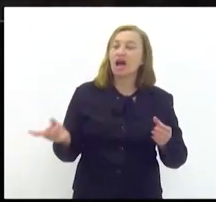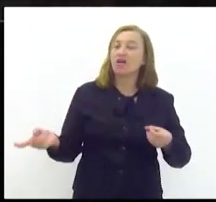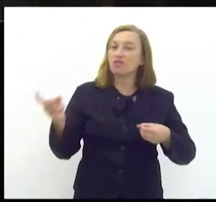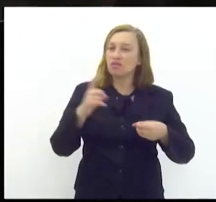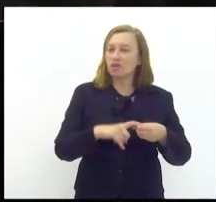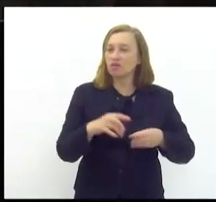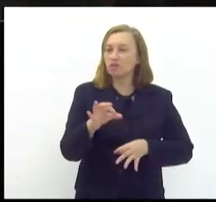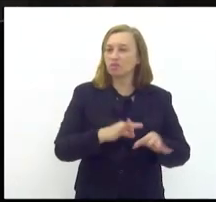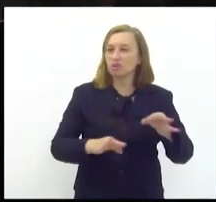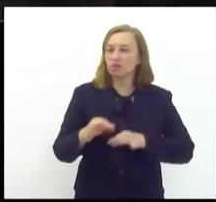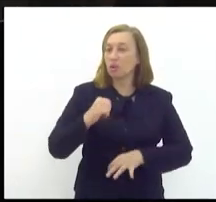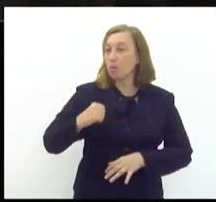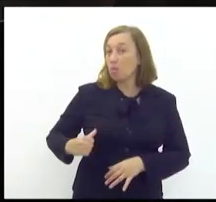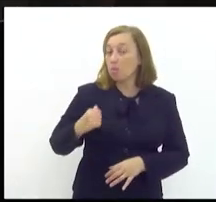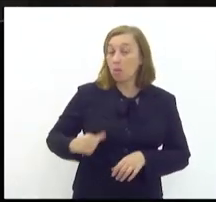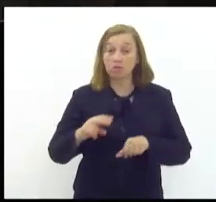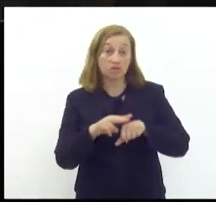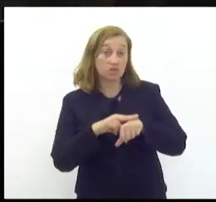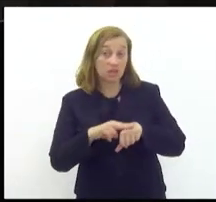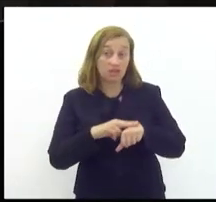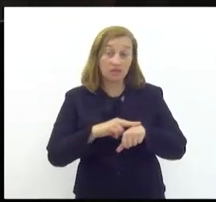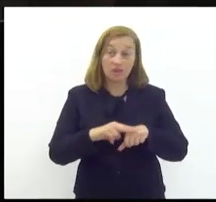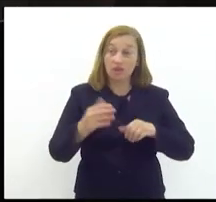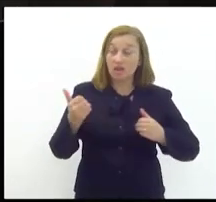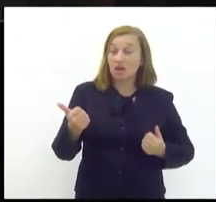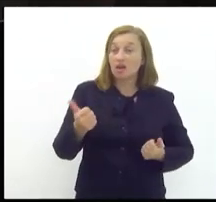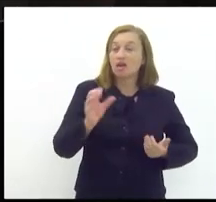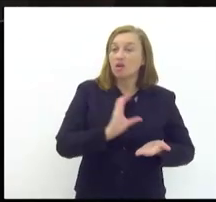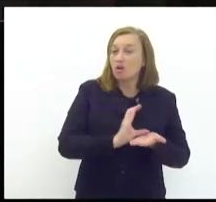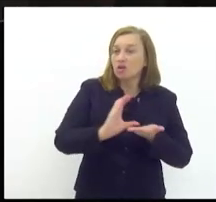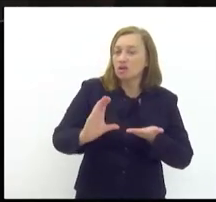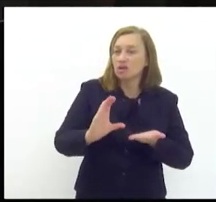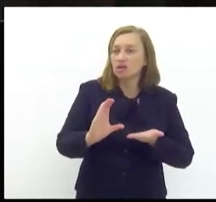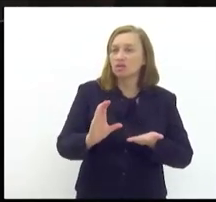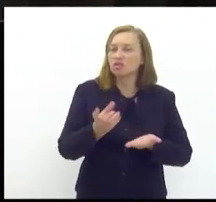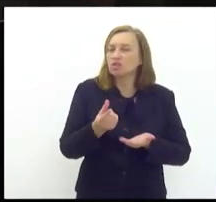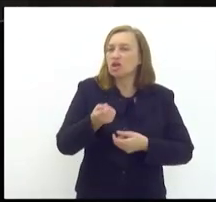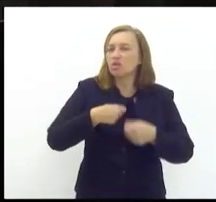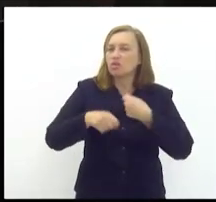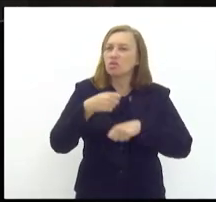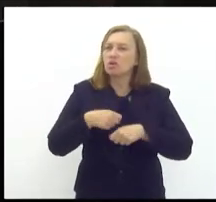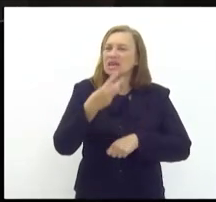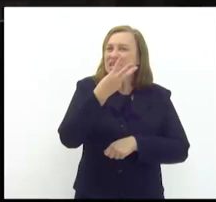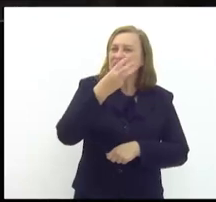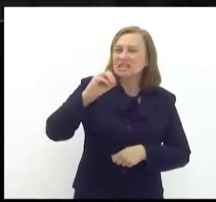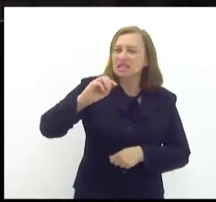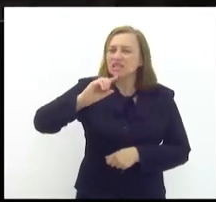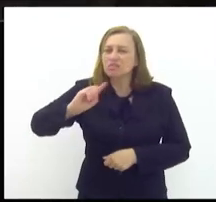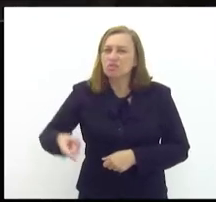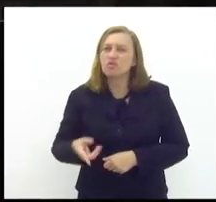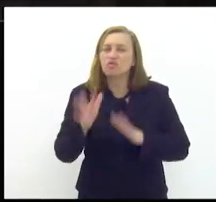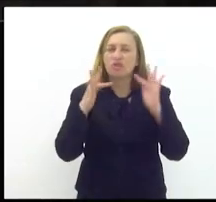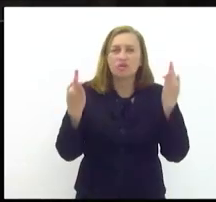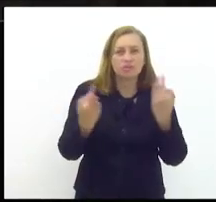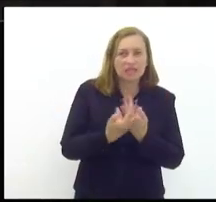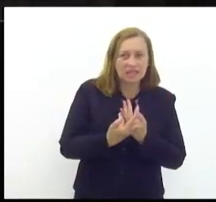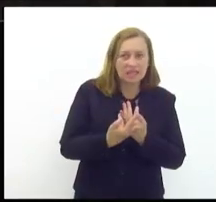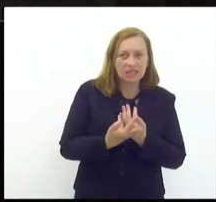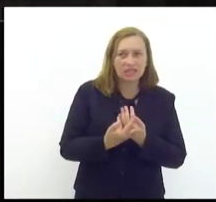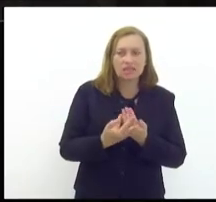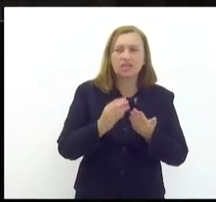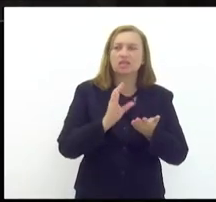bolsa verde o auxílio oferece ajuda Econômica para que 30 mil famílias de